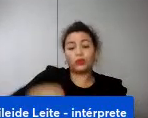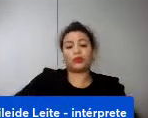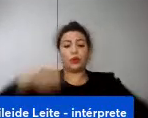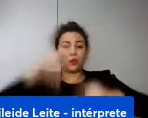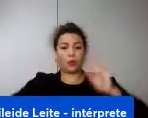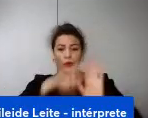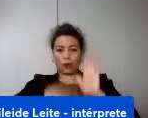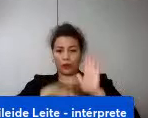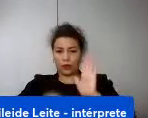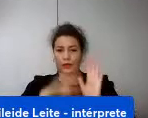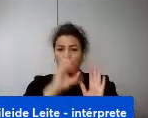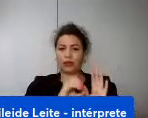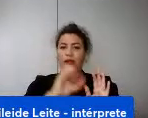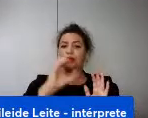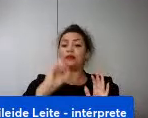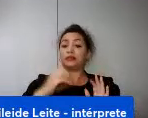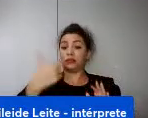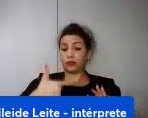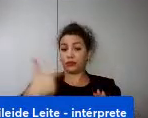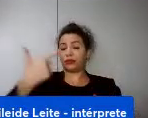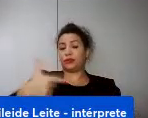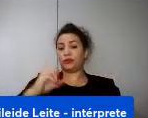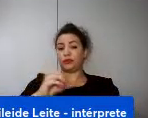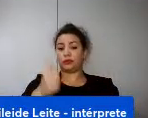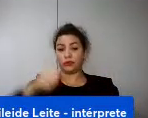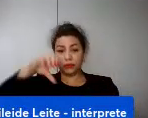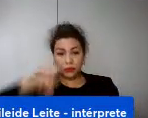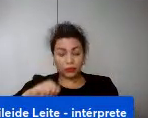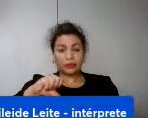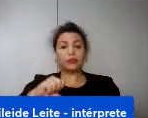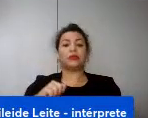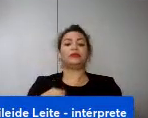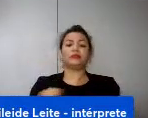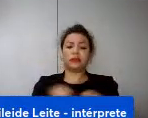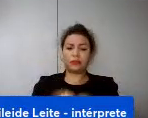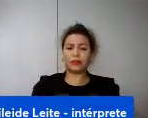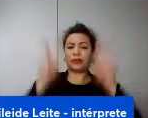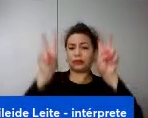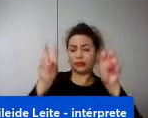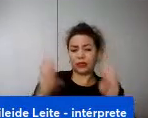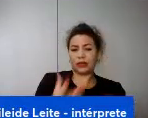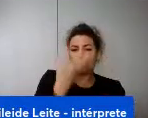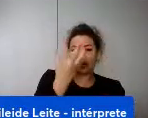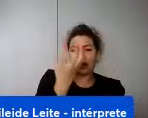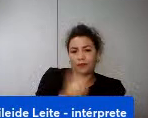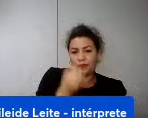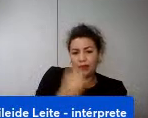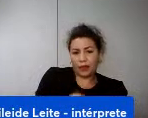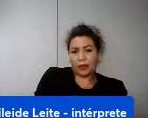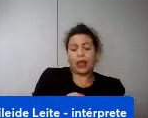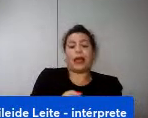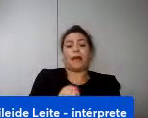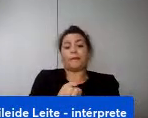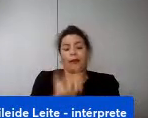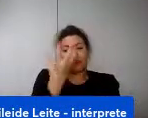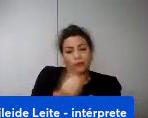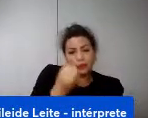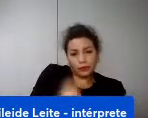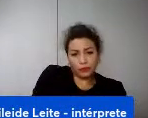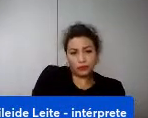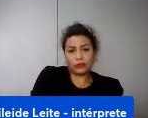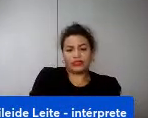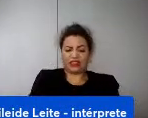Resolução 02/2019, contra a BNC Formação, que tem tratado alfabetização, a BNC Formação, que tem tratado a alfabetização de forma